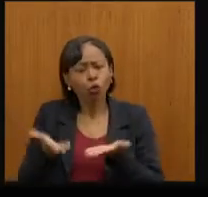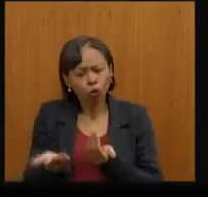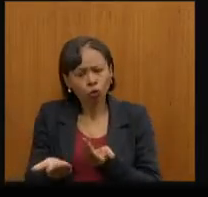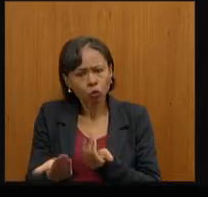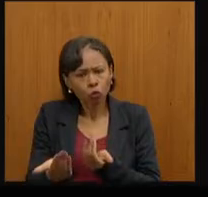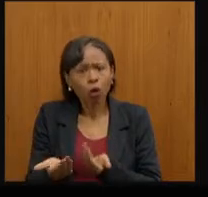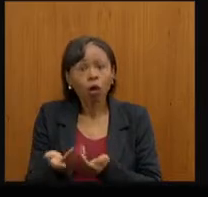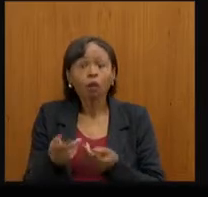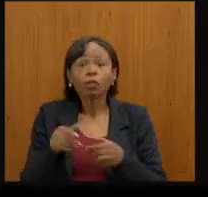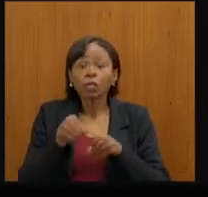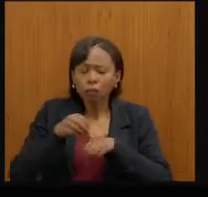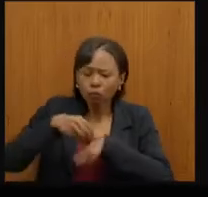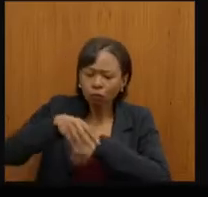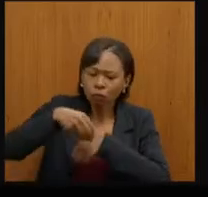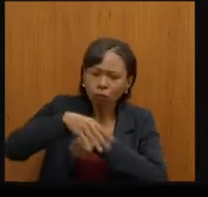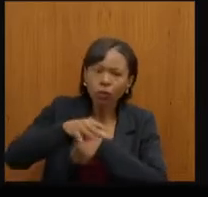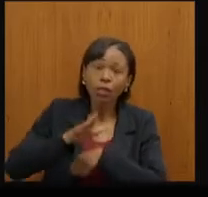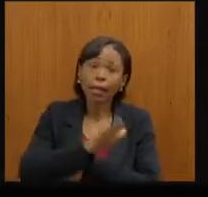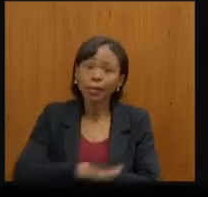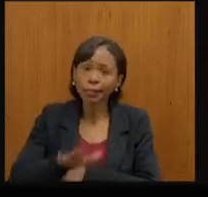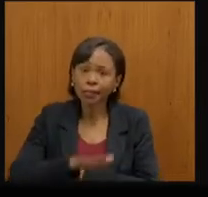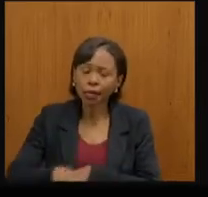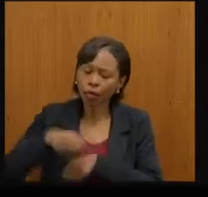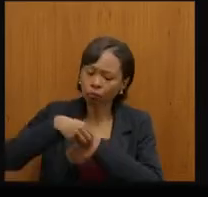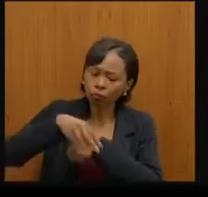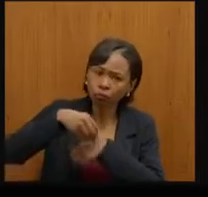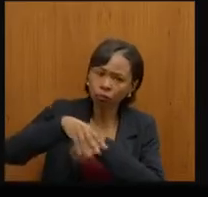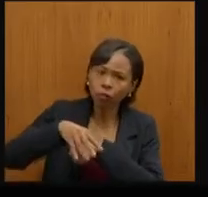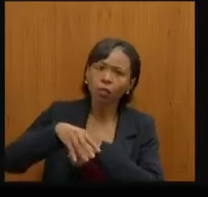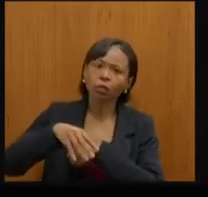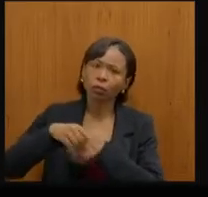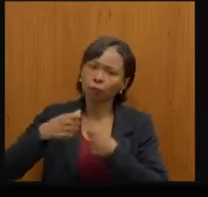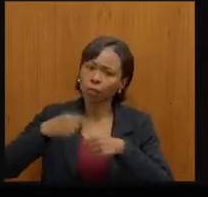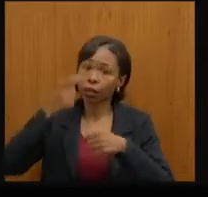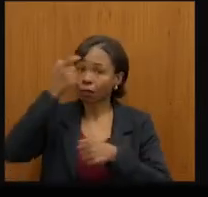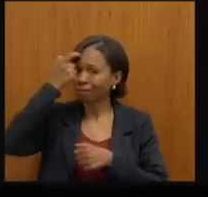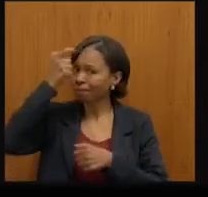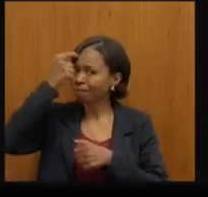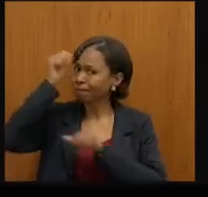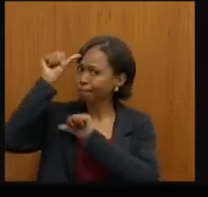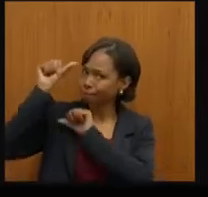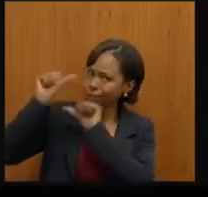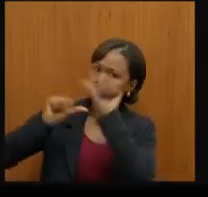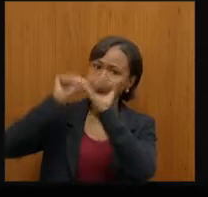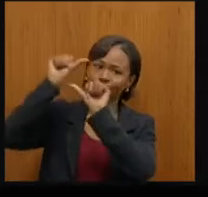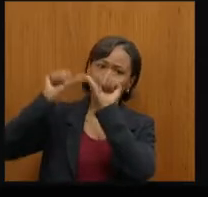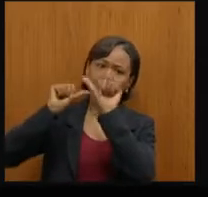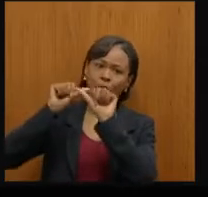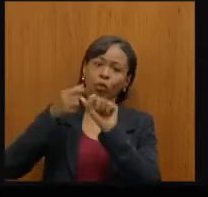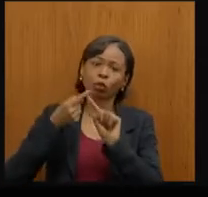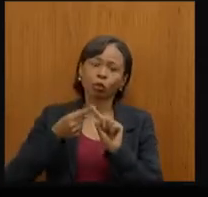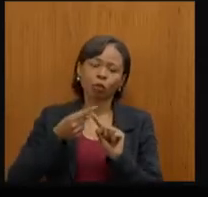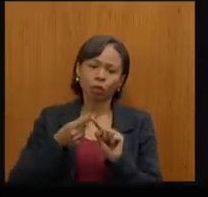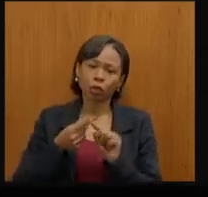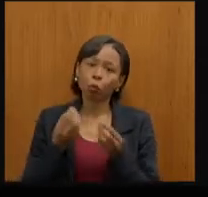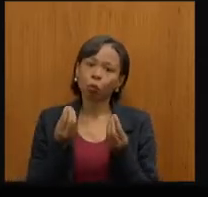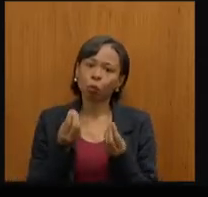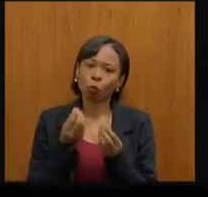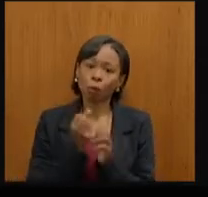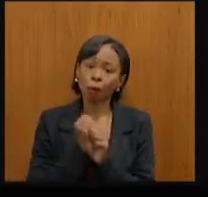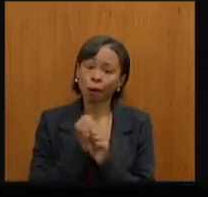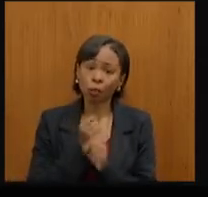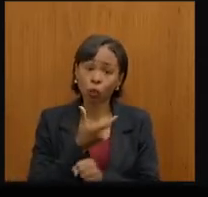falando com a criança sabe a gente precisa mudar essa treino porque a gente vai jantar aqui em pleno